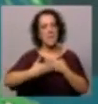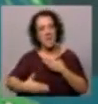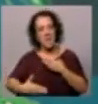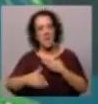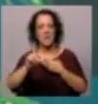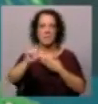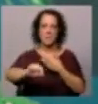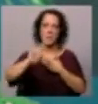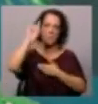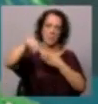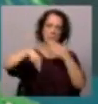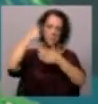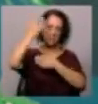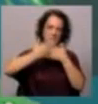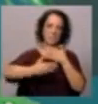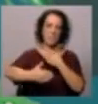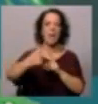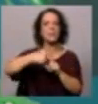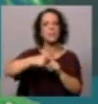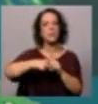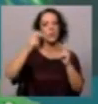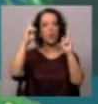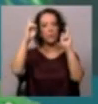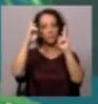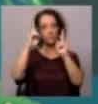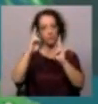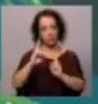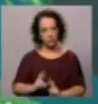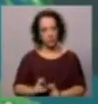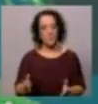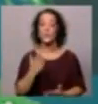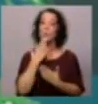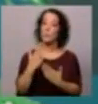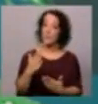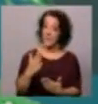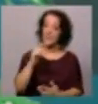a próxima semana descer gradualmente. Obrigado, Margarida. Até amanhã. Até amanhã.